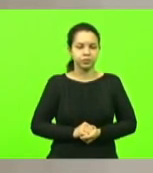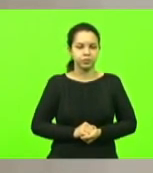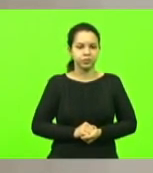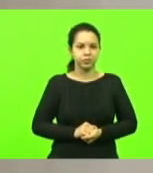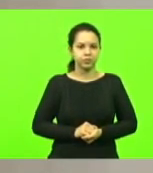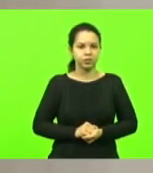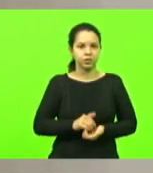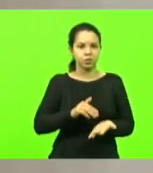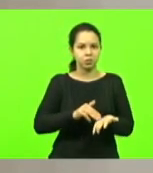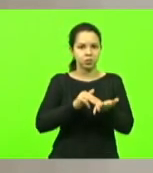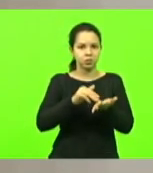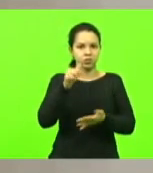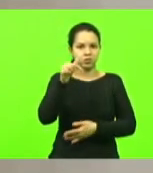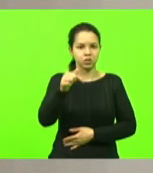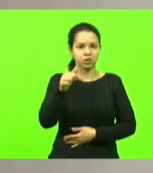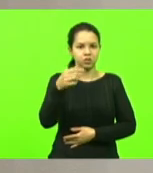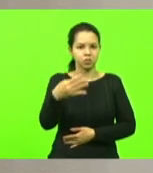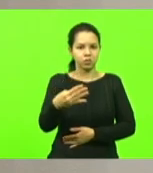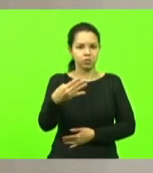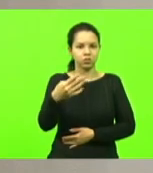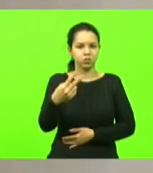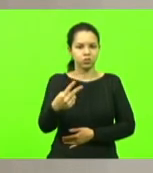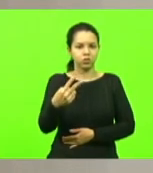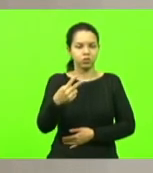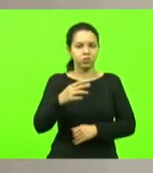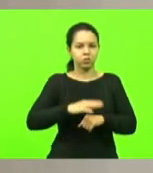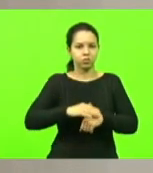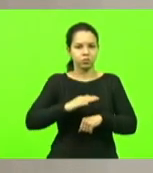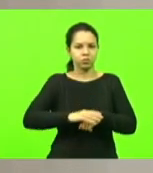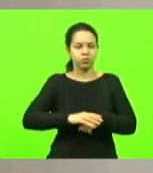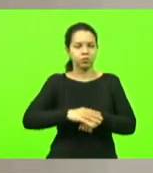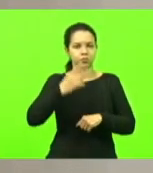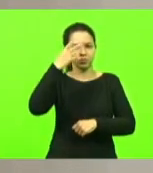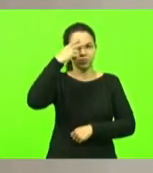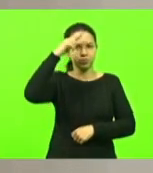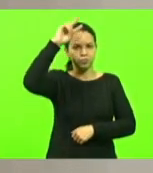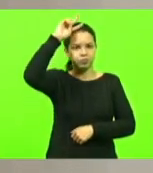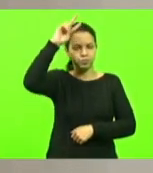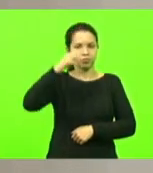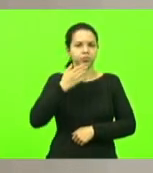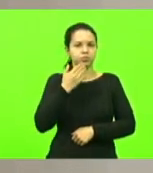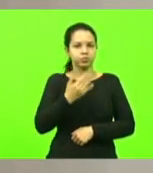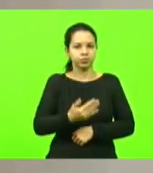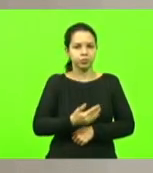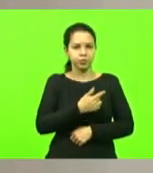Moção número 742, deputado Vicente Carro Preso, apelando ao governador do estado